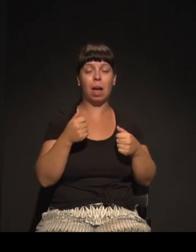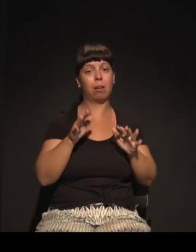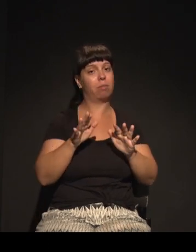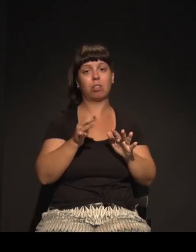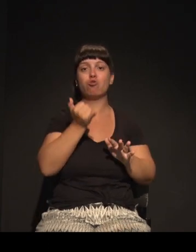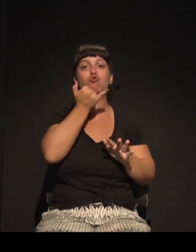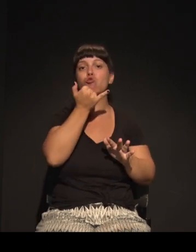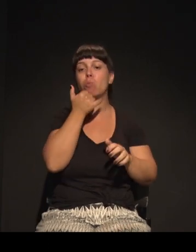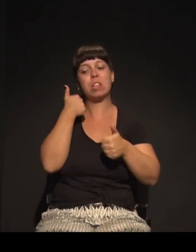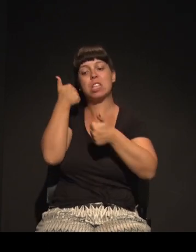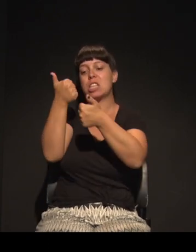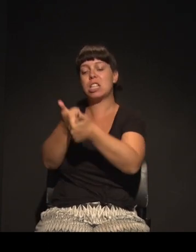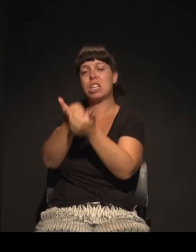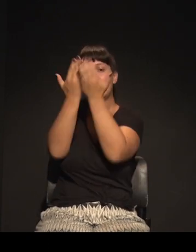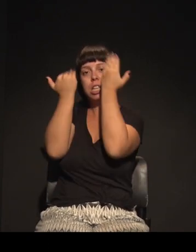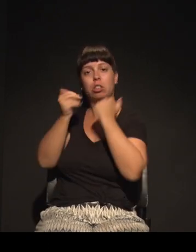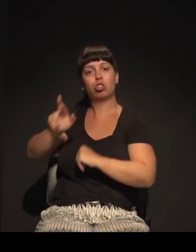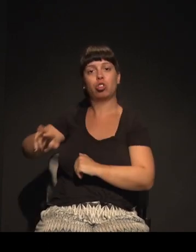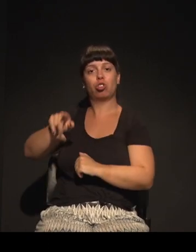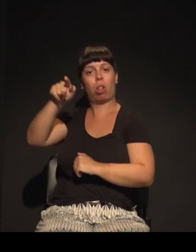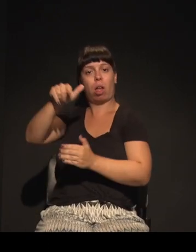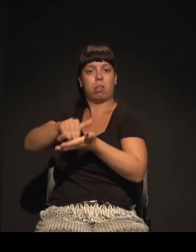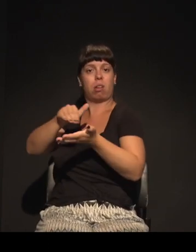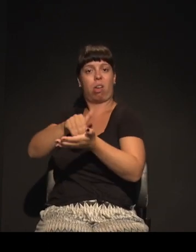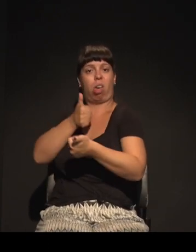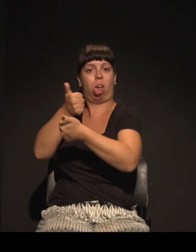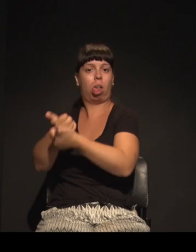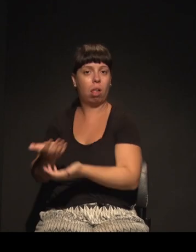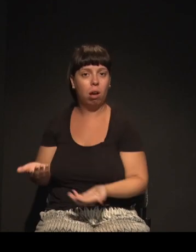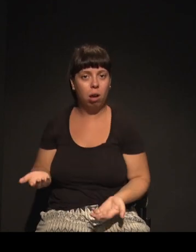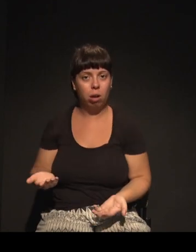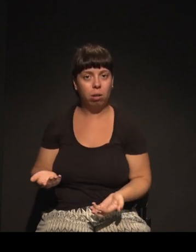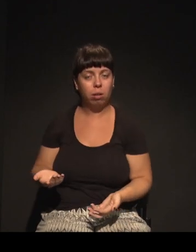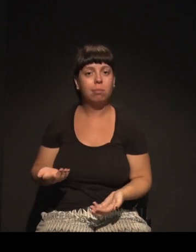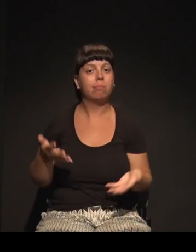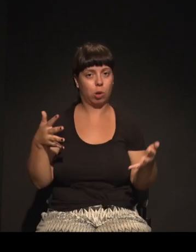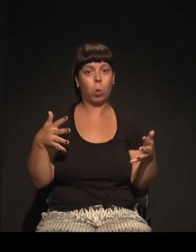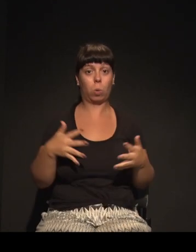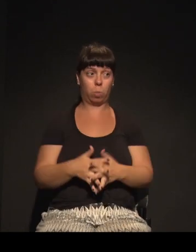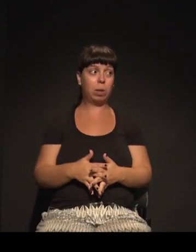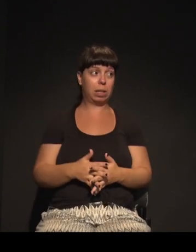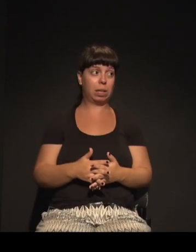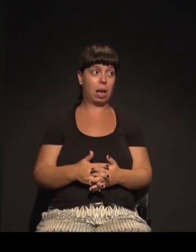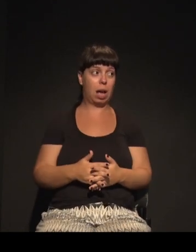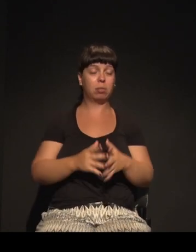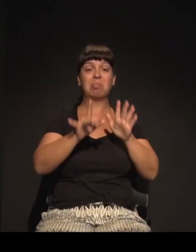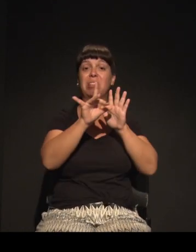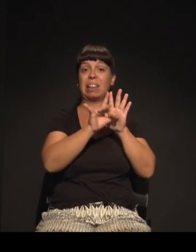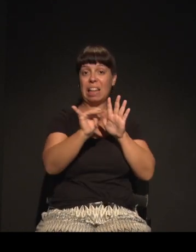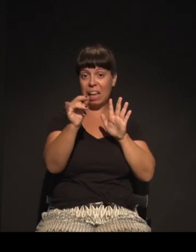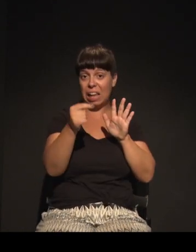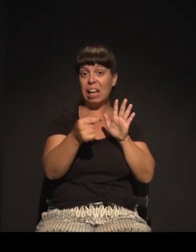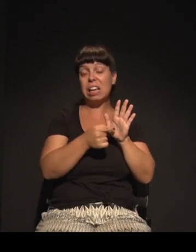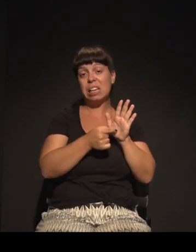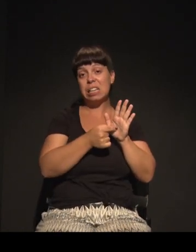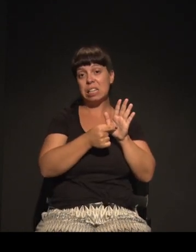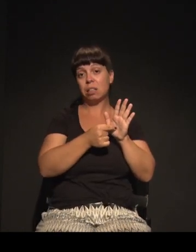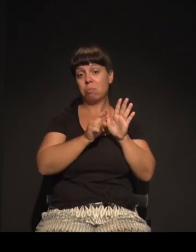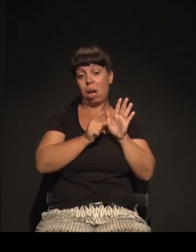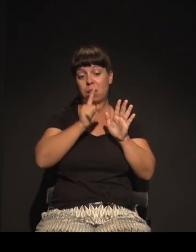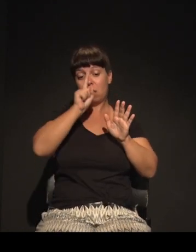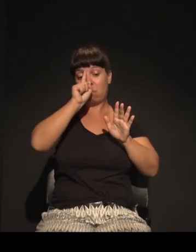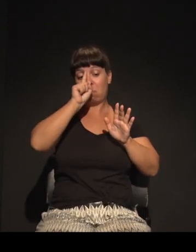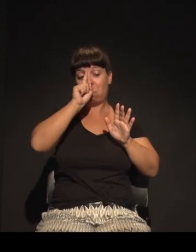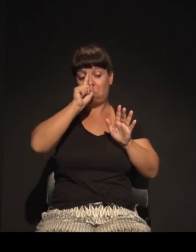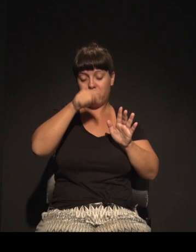do não indígena de la da secretaria então é complicado temos as 10 mas as leis nunca são cumpridas